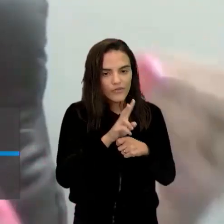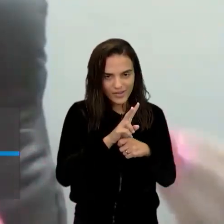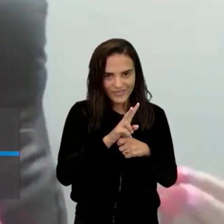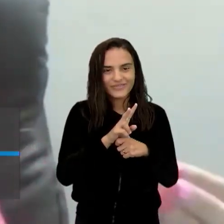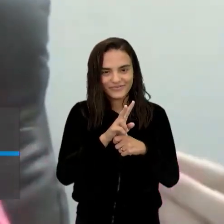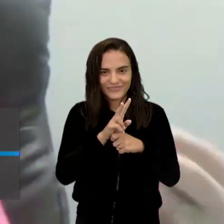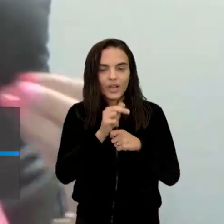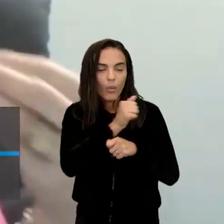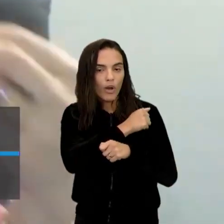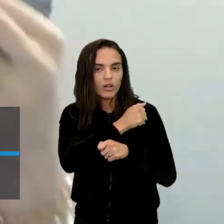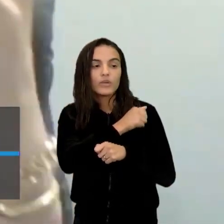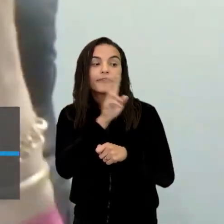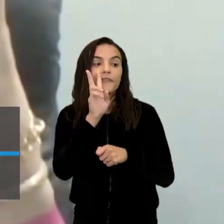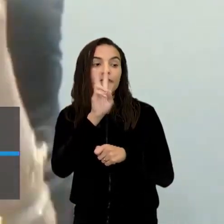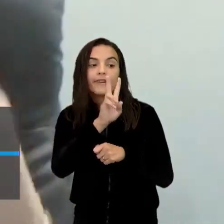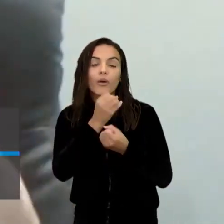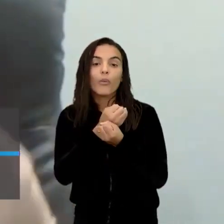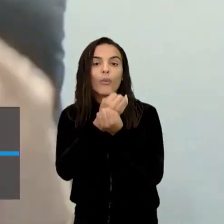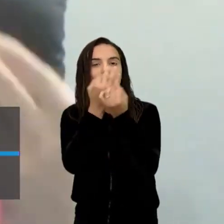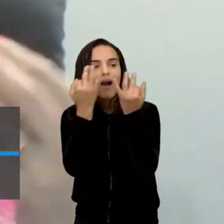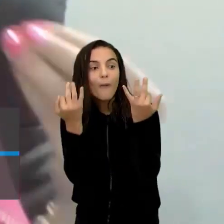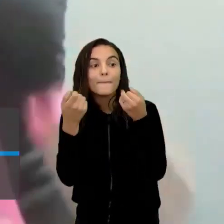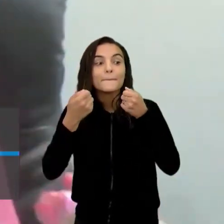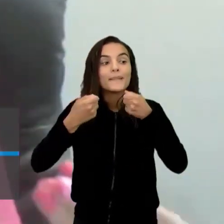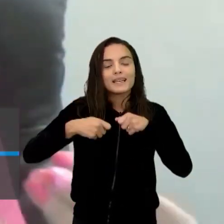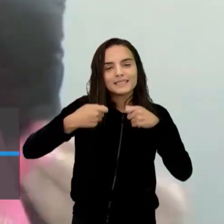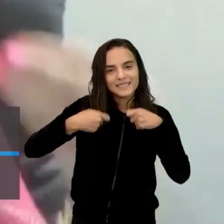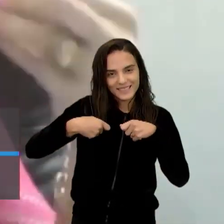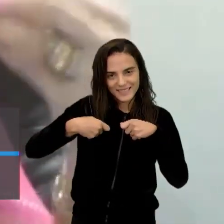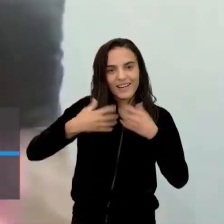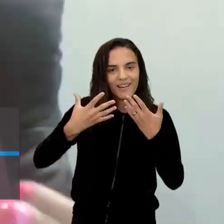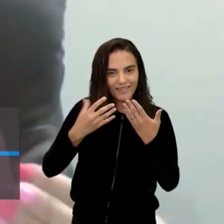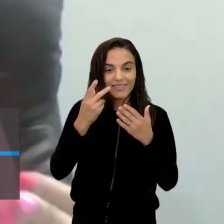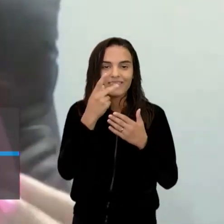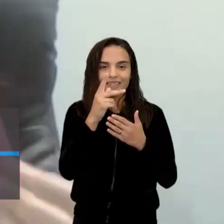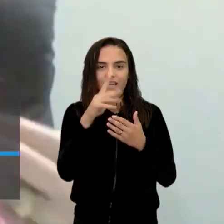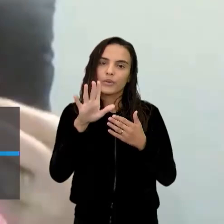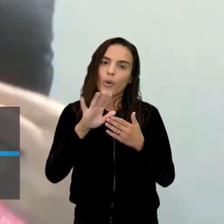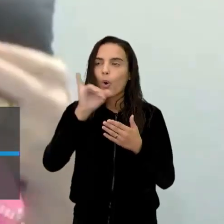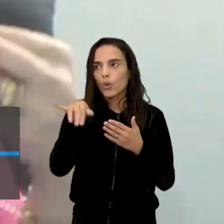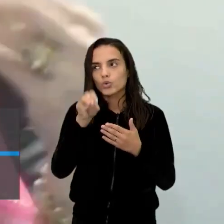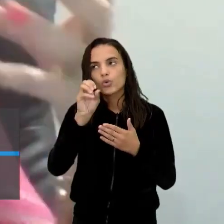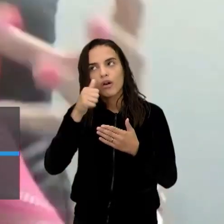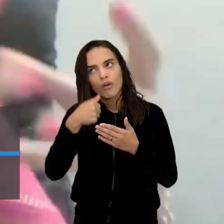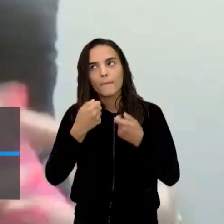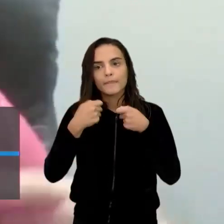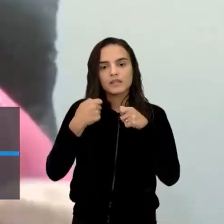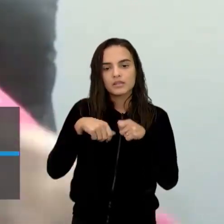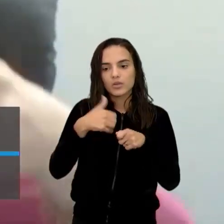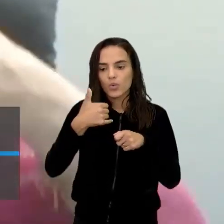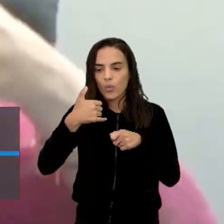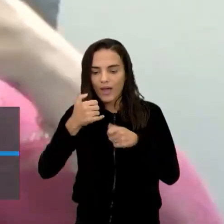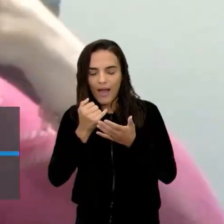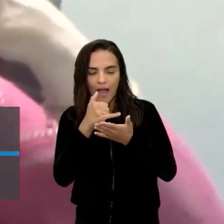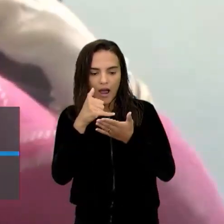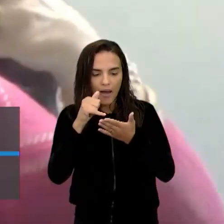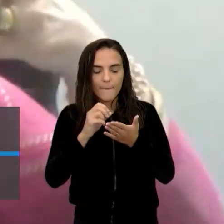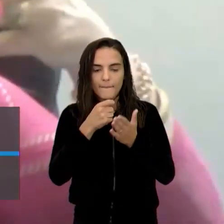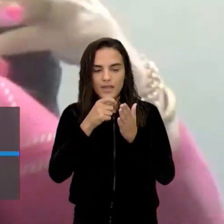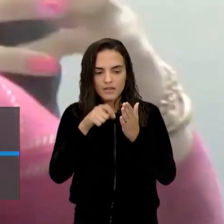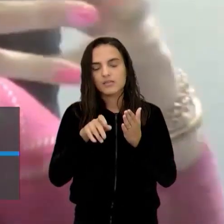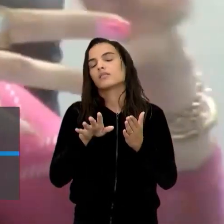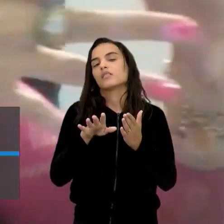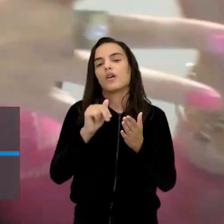aquele aluno e ver qual a real necessidade dele. Para o João, eu preciso de um lápis engrossado, eu preciso